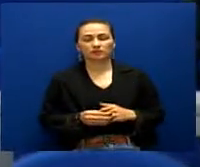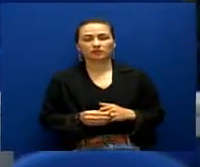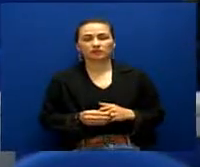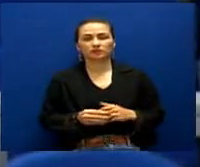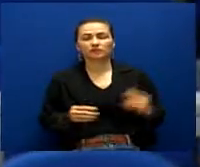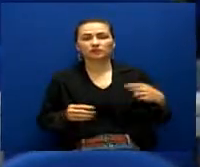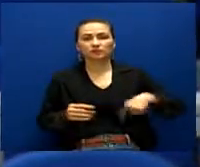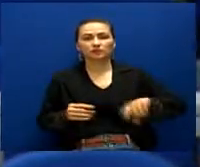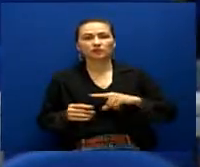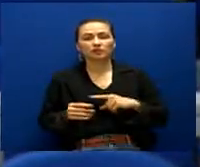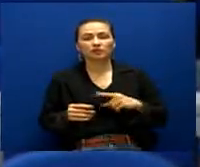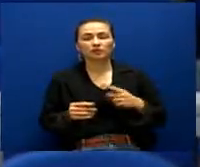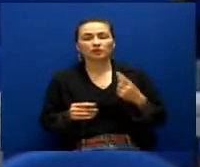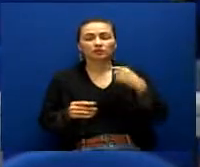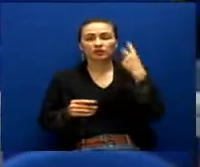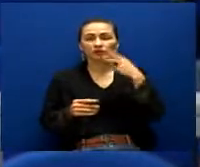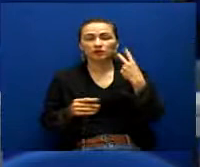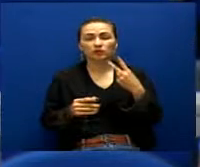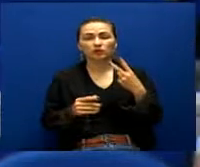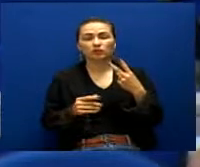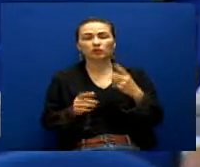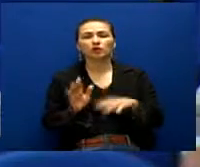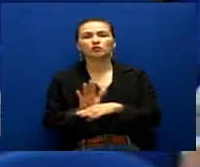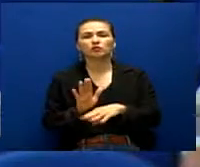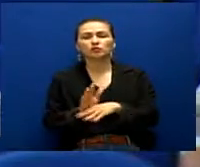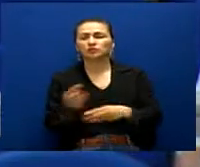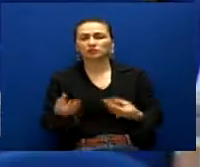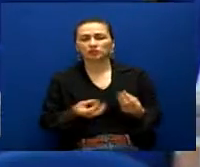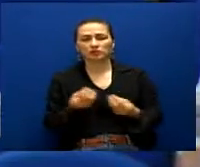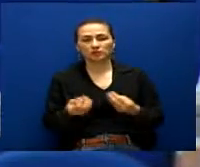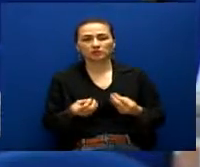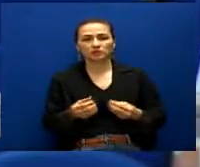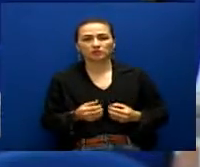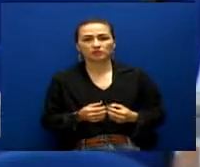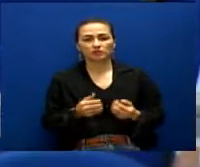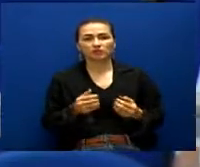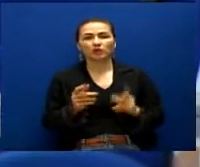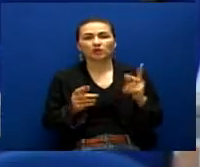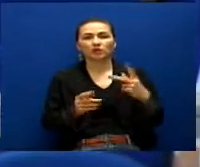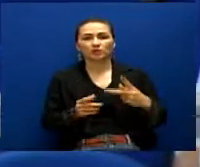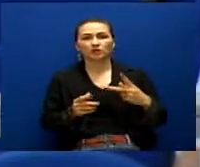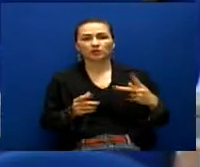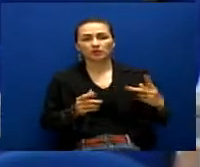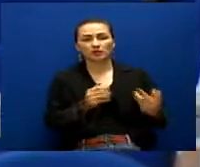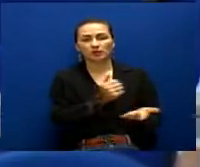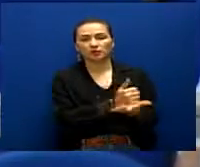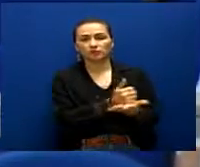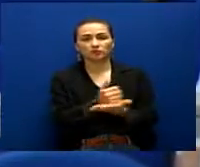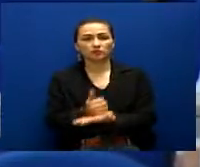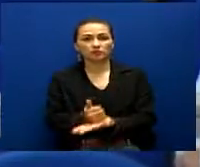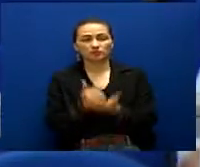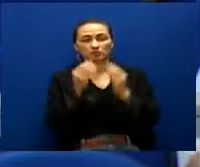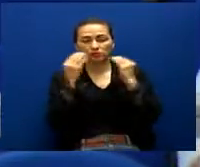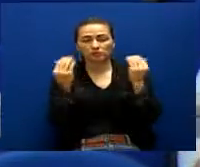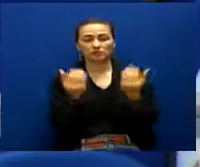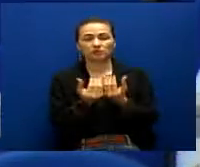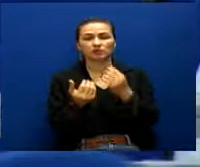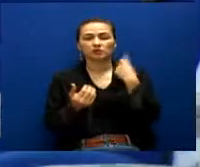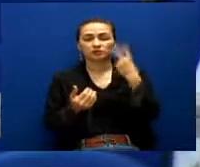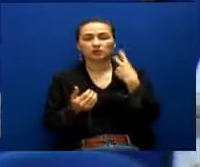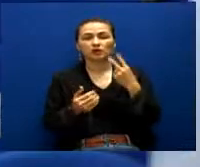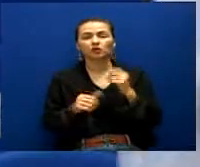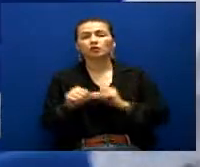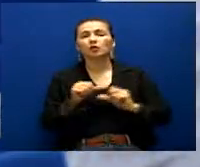vereadoras e vereadores, podemos mudar com esse PPA que foi encaminhado para casa? Nós podemos ainda mudar algo,